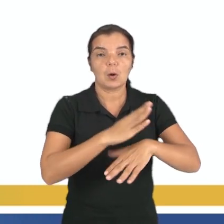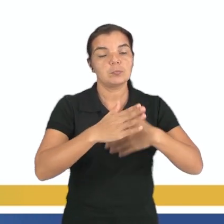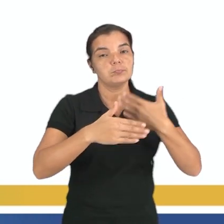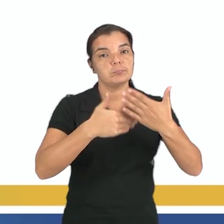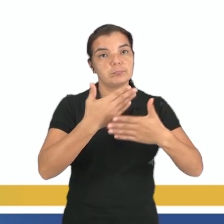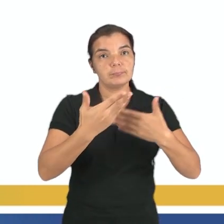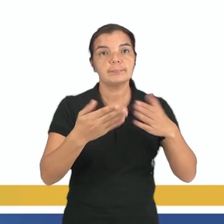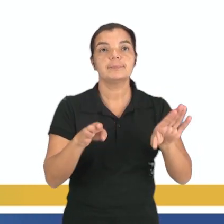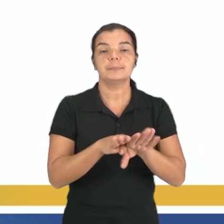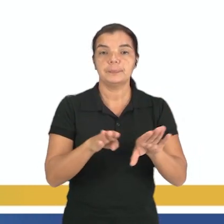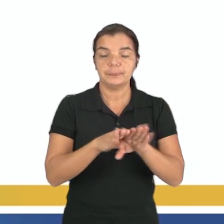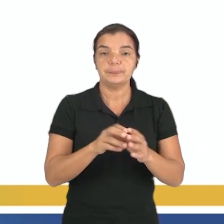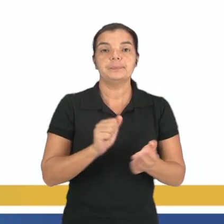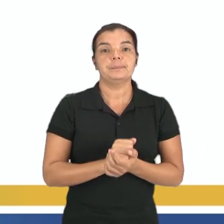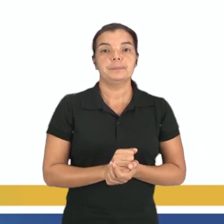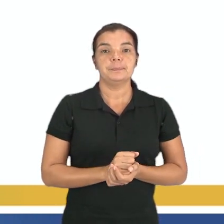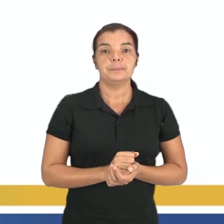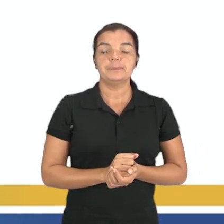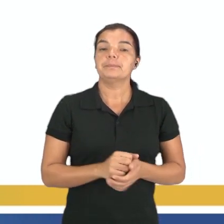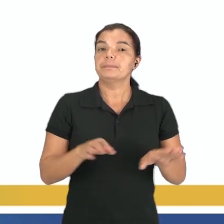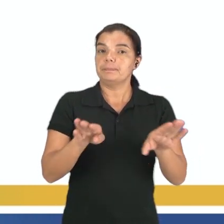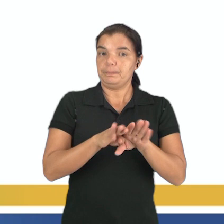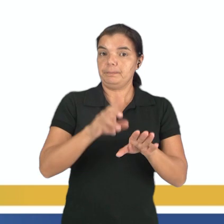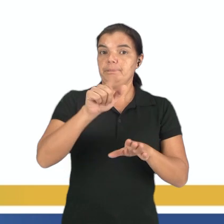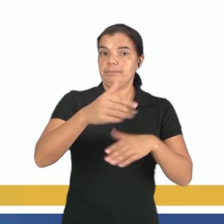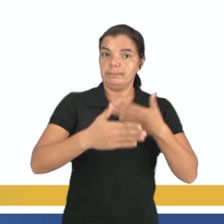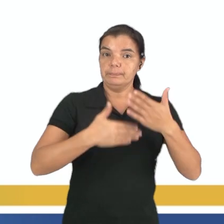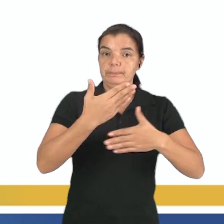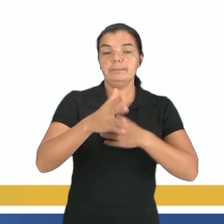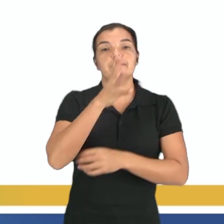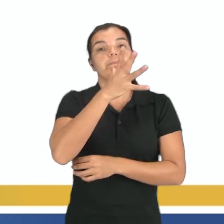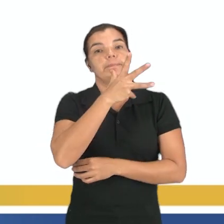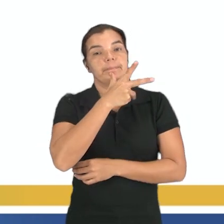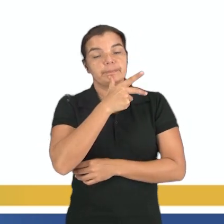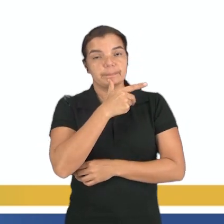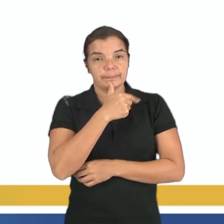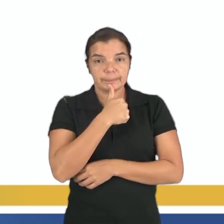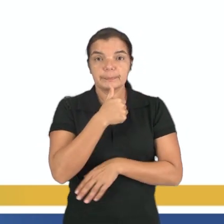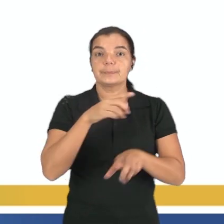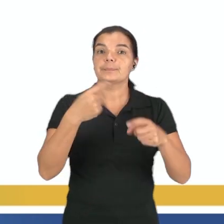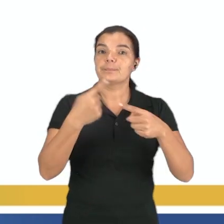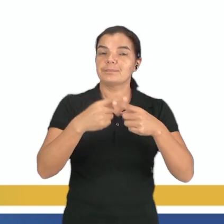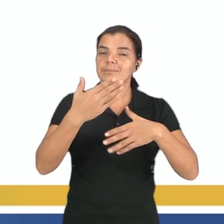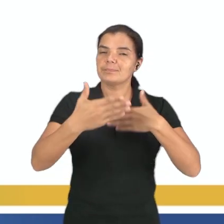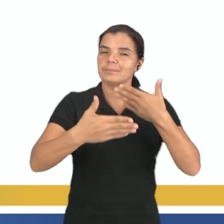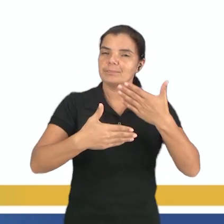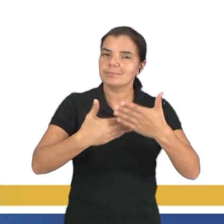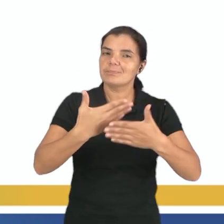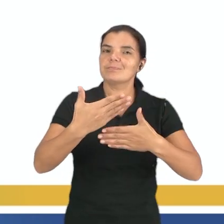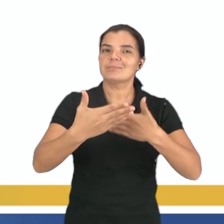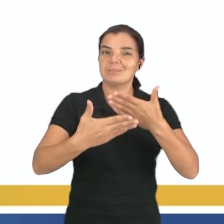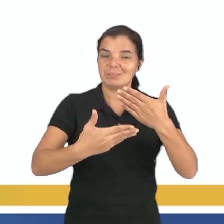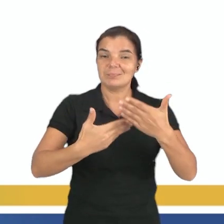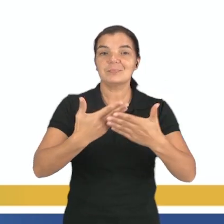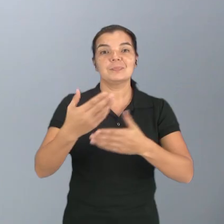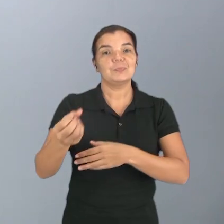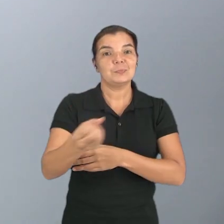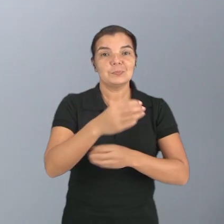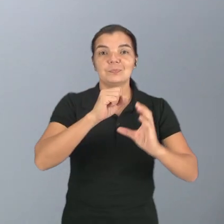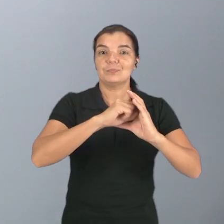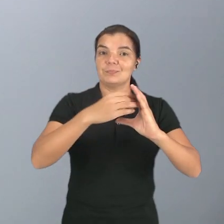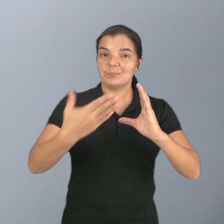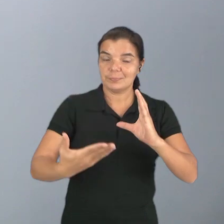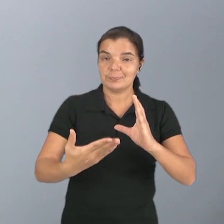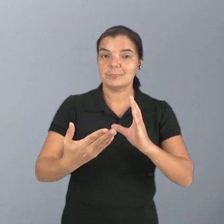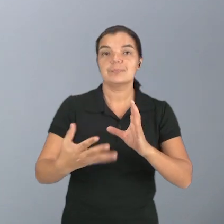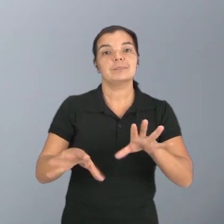é claro, ali do processo de gestação. Tanto é que é um processo que demora um certo tempo, porque à medida que o tempo vai passando, novas características